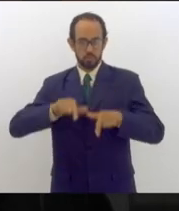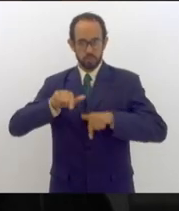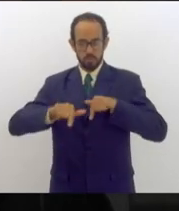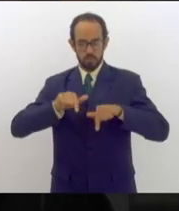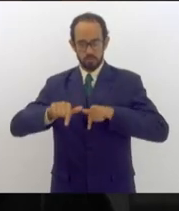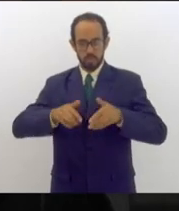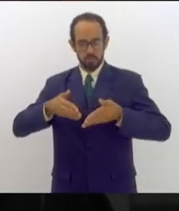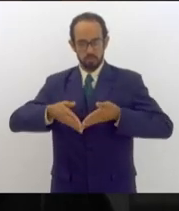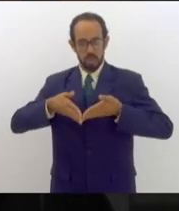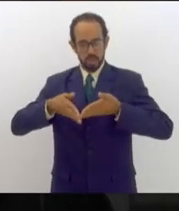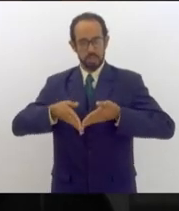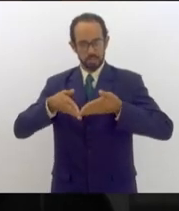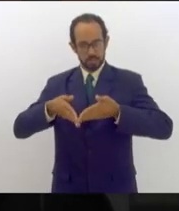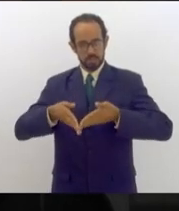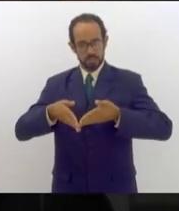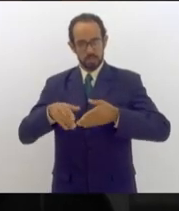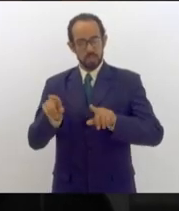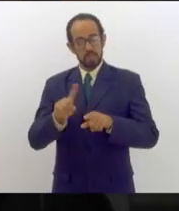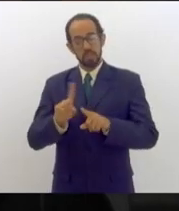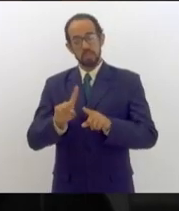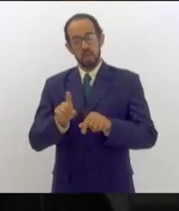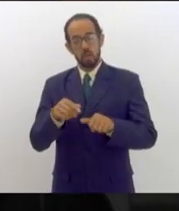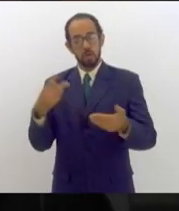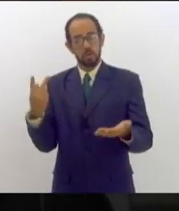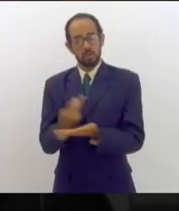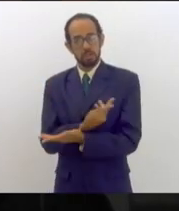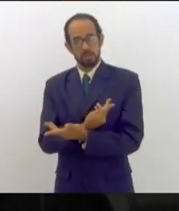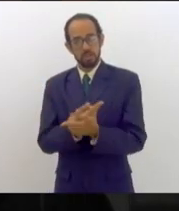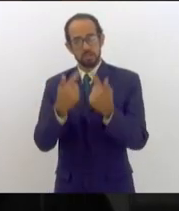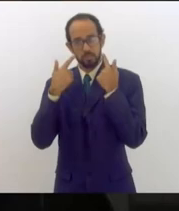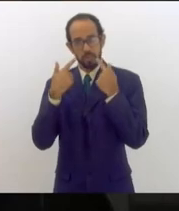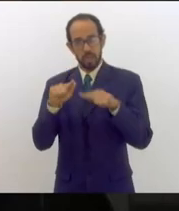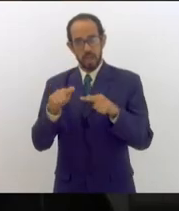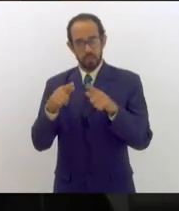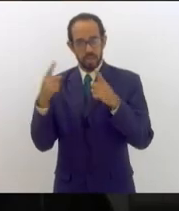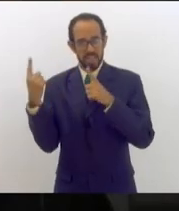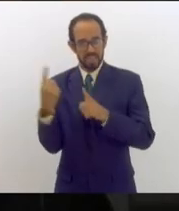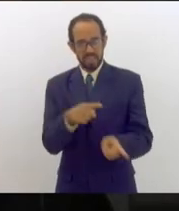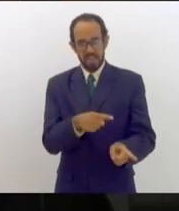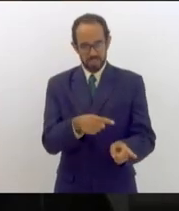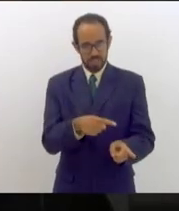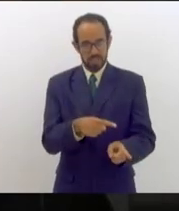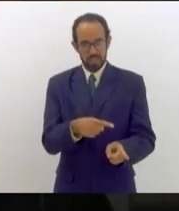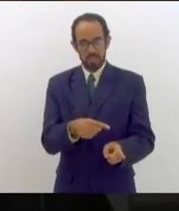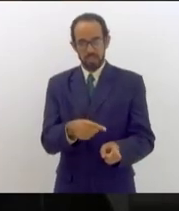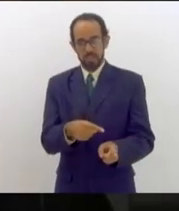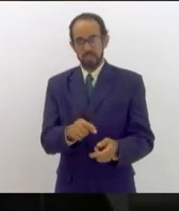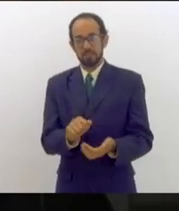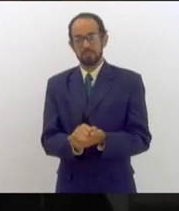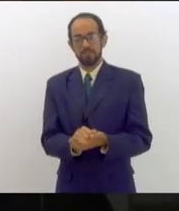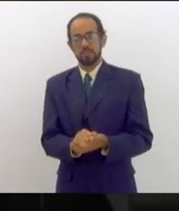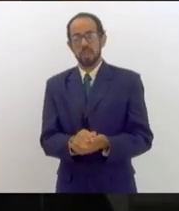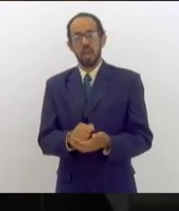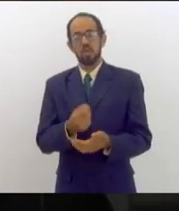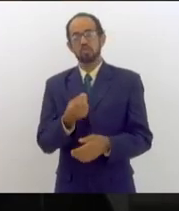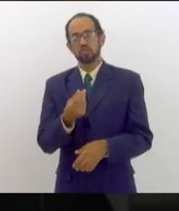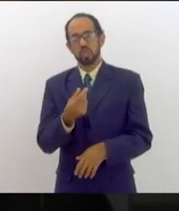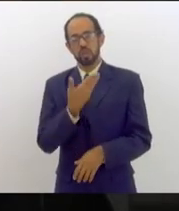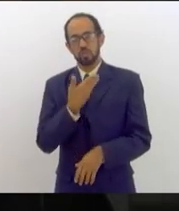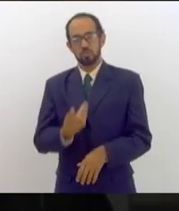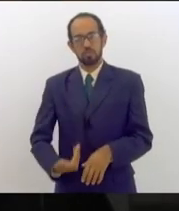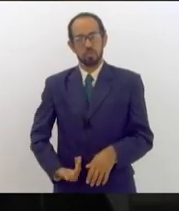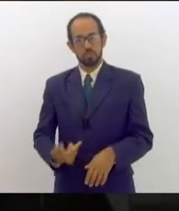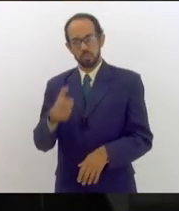também um ataque tão grave e tão indecente aos cofres públicos e